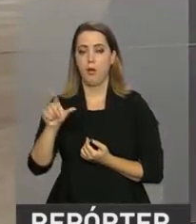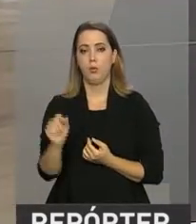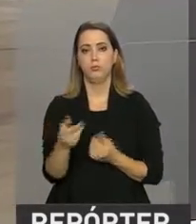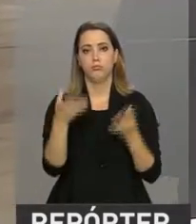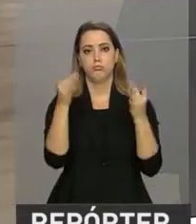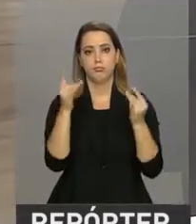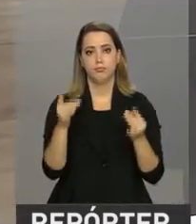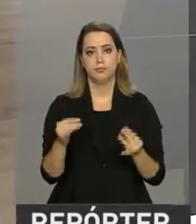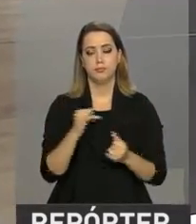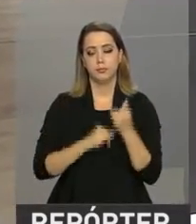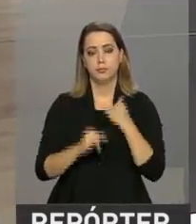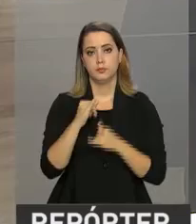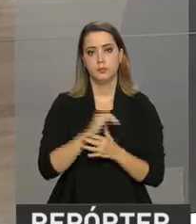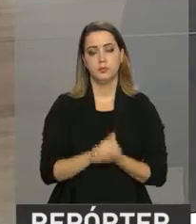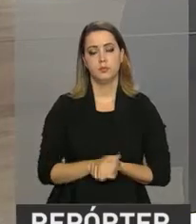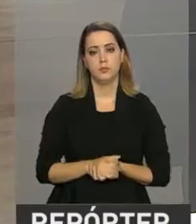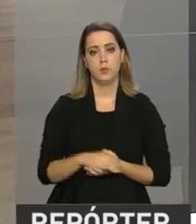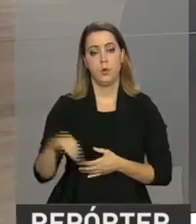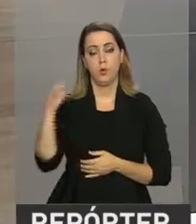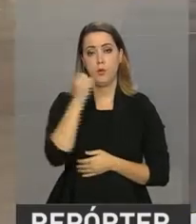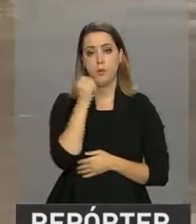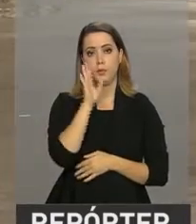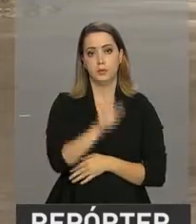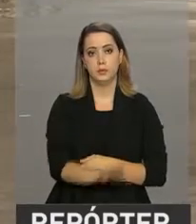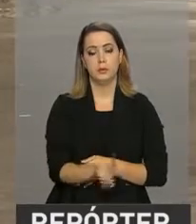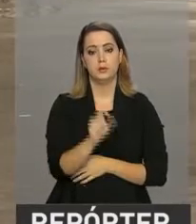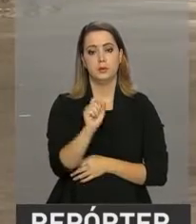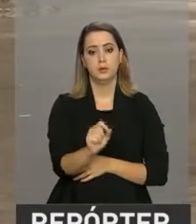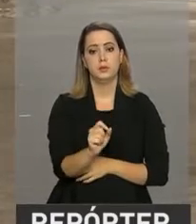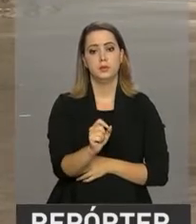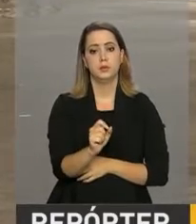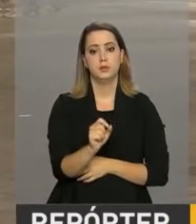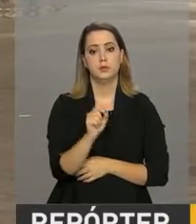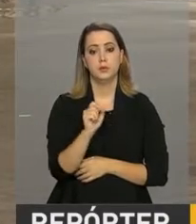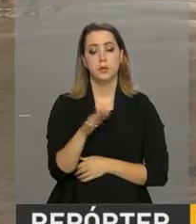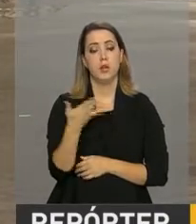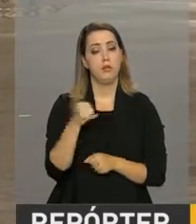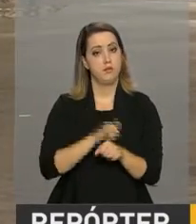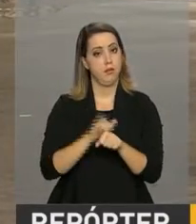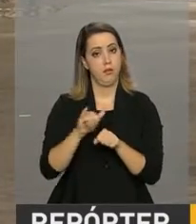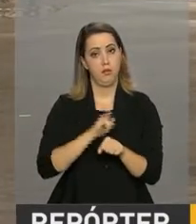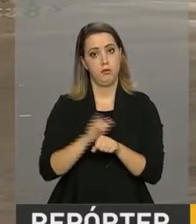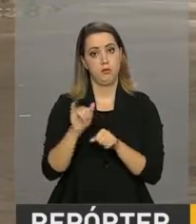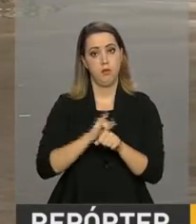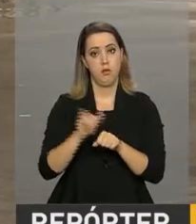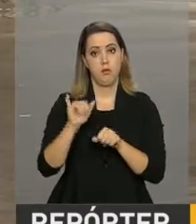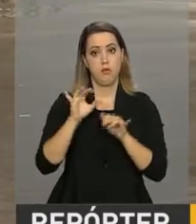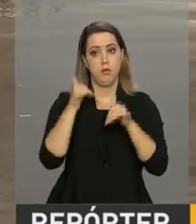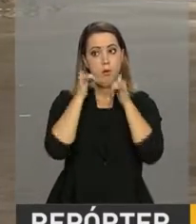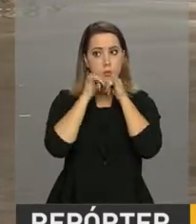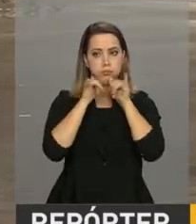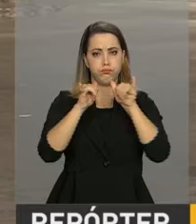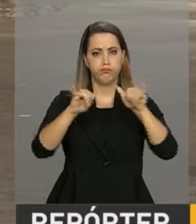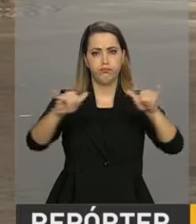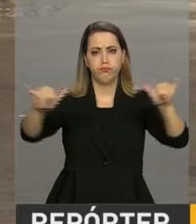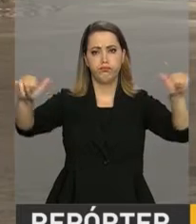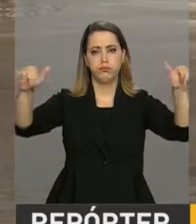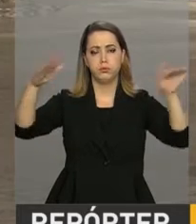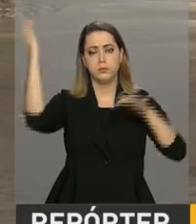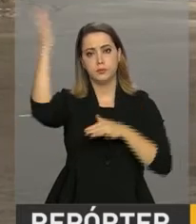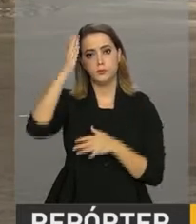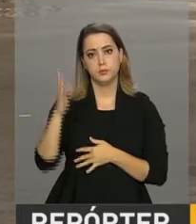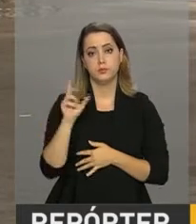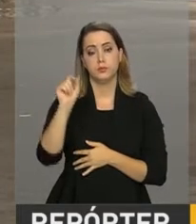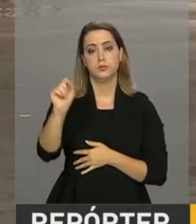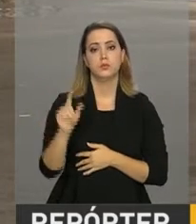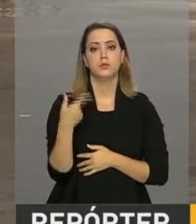paulo rolla zé luís boa tarde boa luiz a estratégia é fazer uma grande mobilização nacional por conta